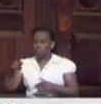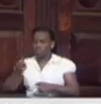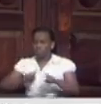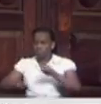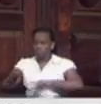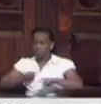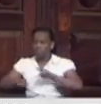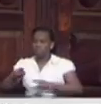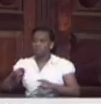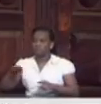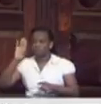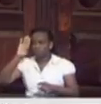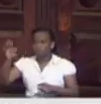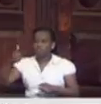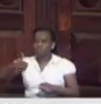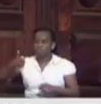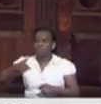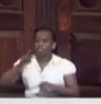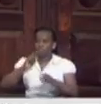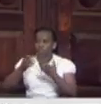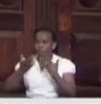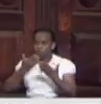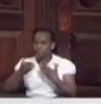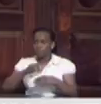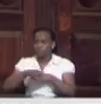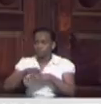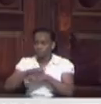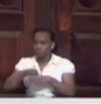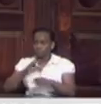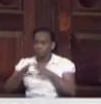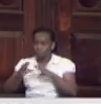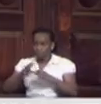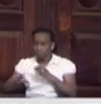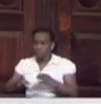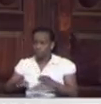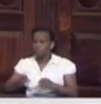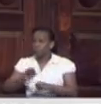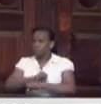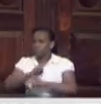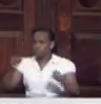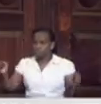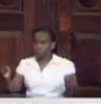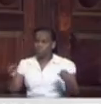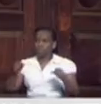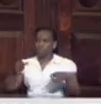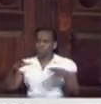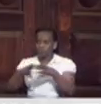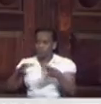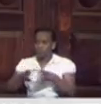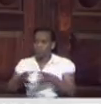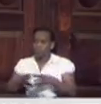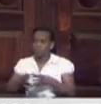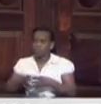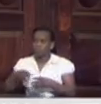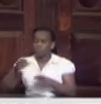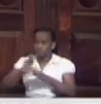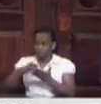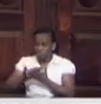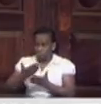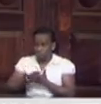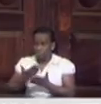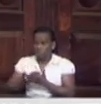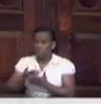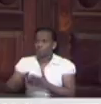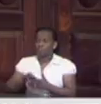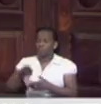que primar exatamente pelo diálogo. Não há condição de uma pasta de educação